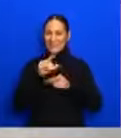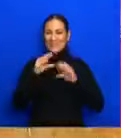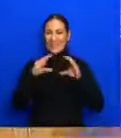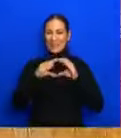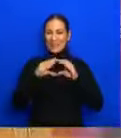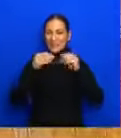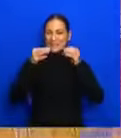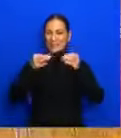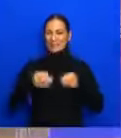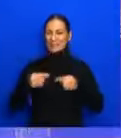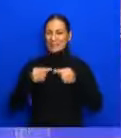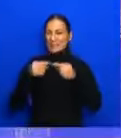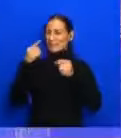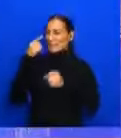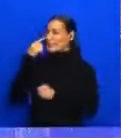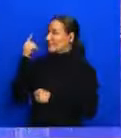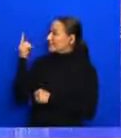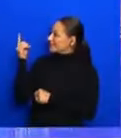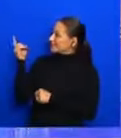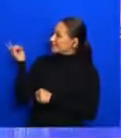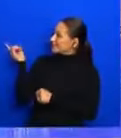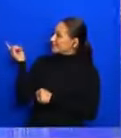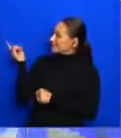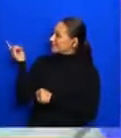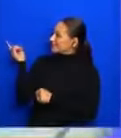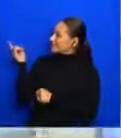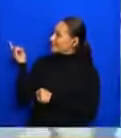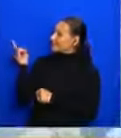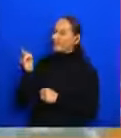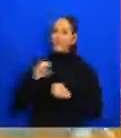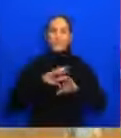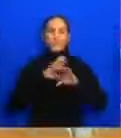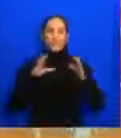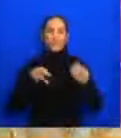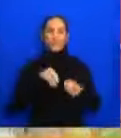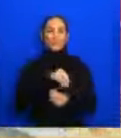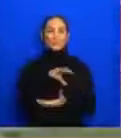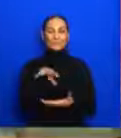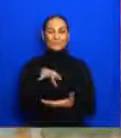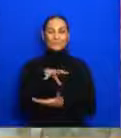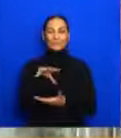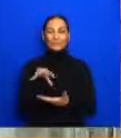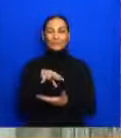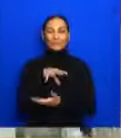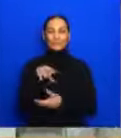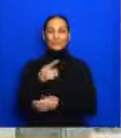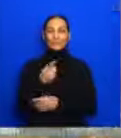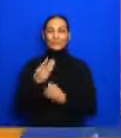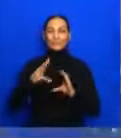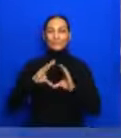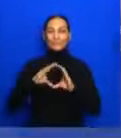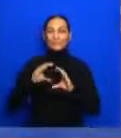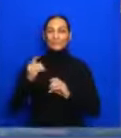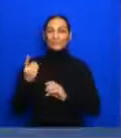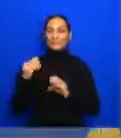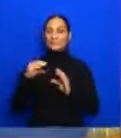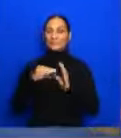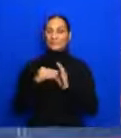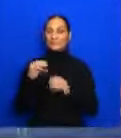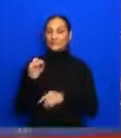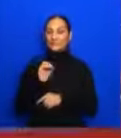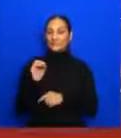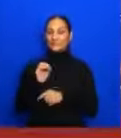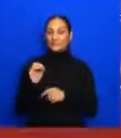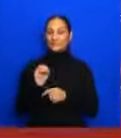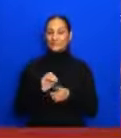Bolas posicionadas, valendo! Globo carregado, embaralhando 100 bolas numeradas de 01